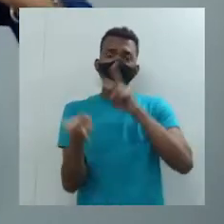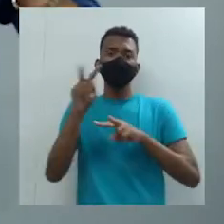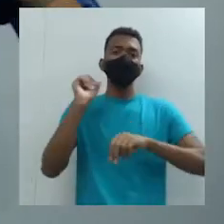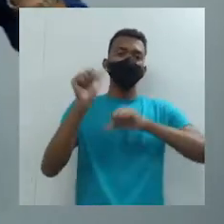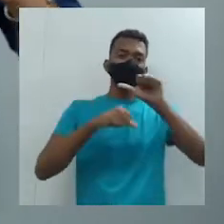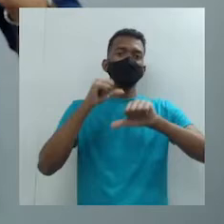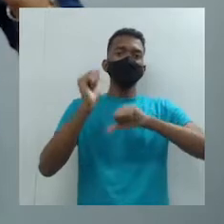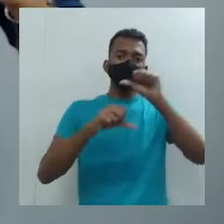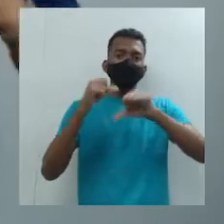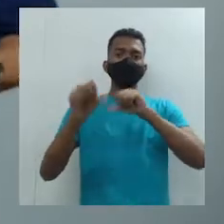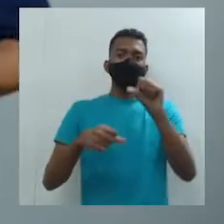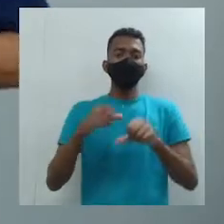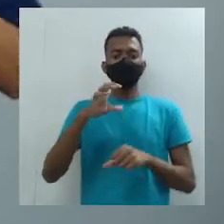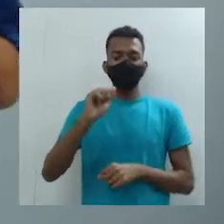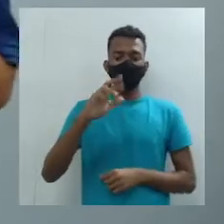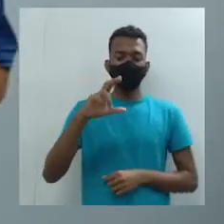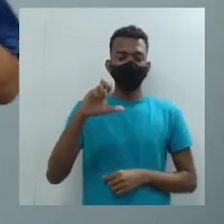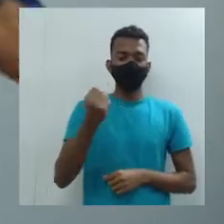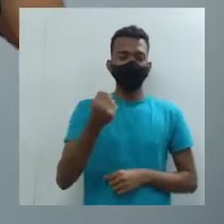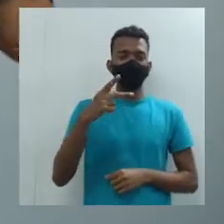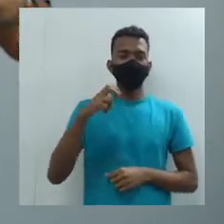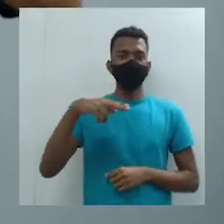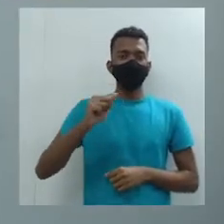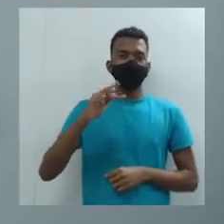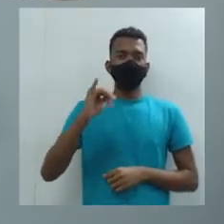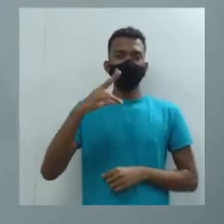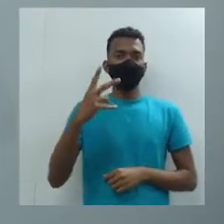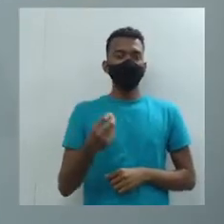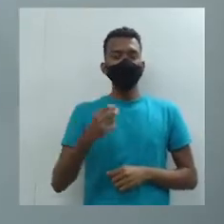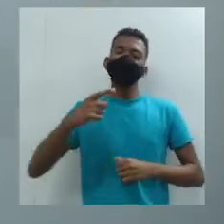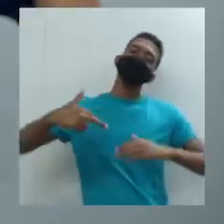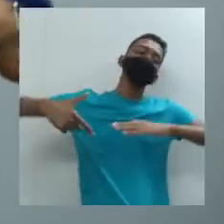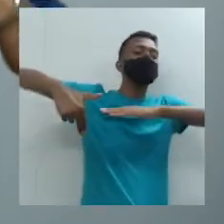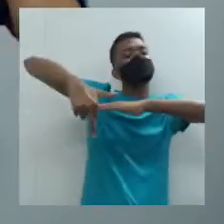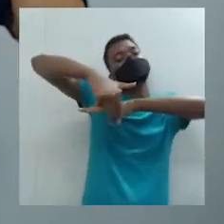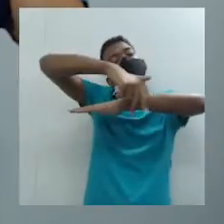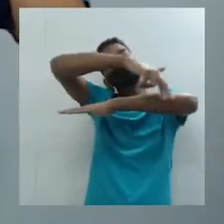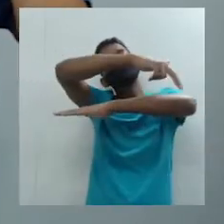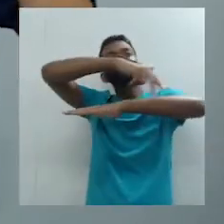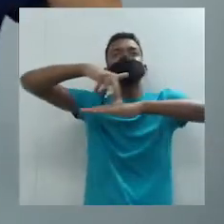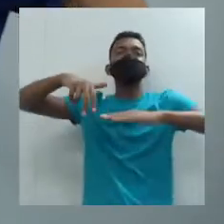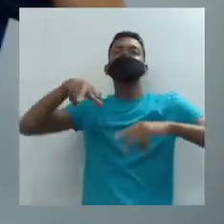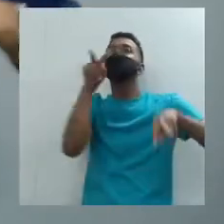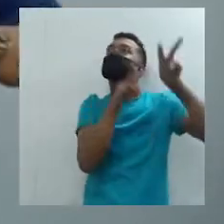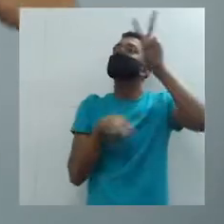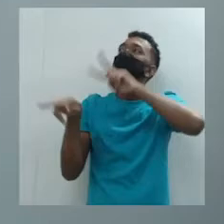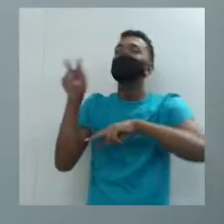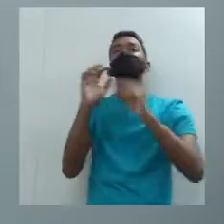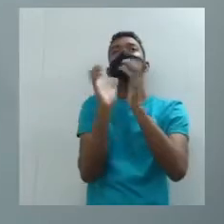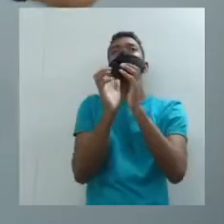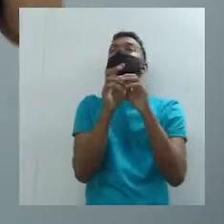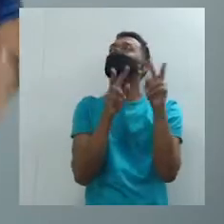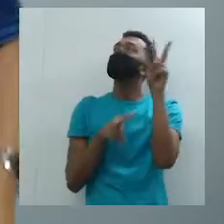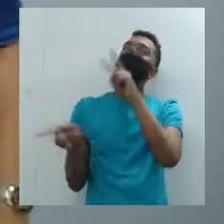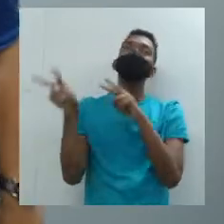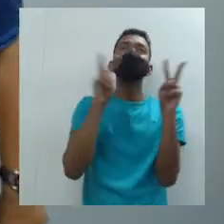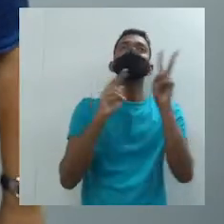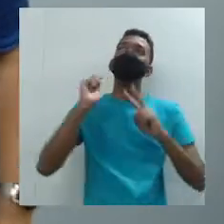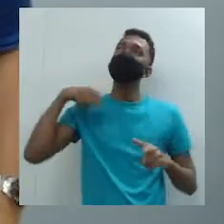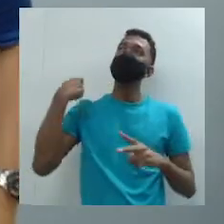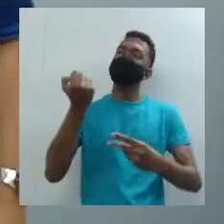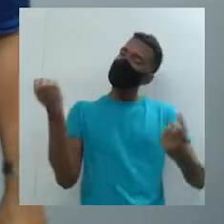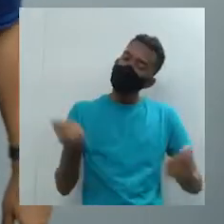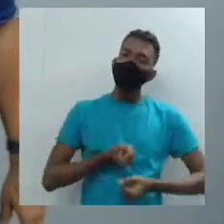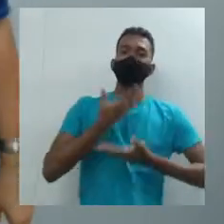mudanças. Carlos Pena Filho, poeticamente, andando pelas ruas do Recife, vendo o Recife, ele poetizou, por